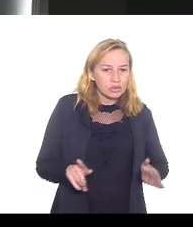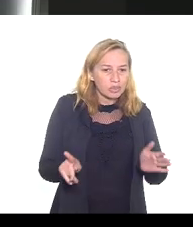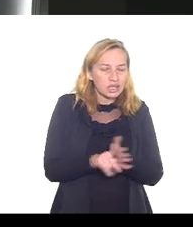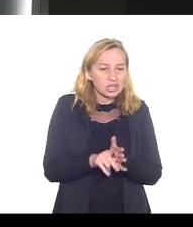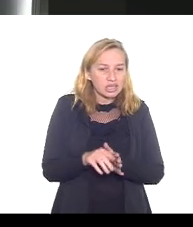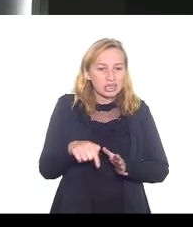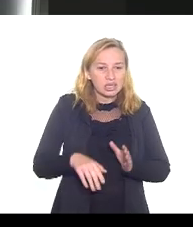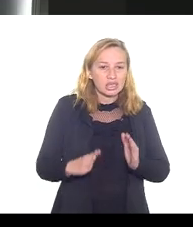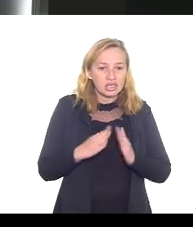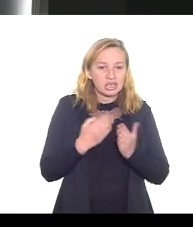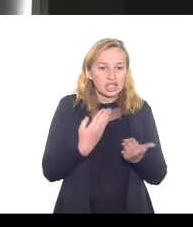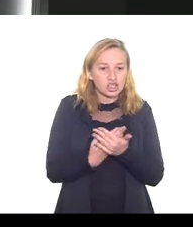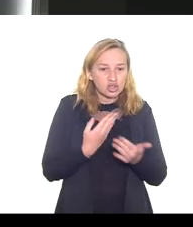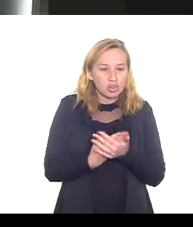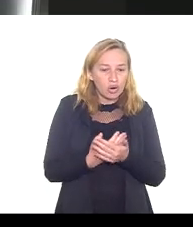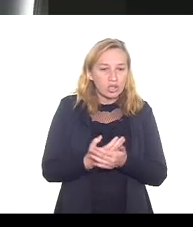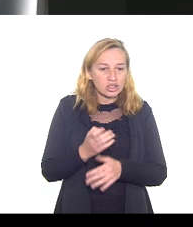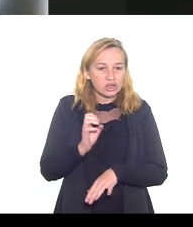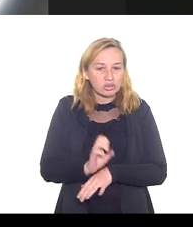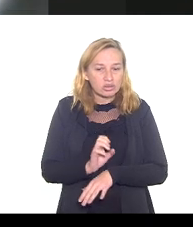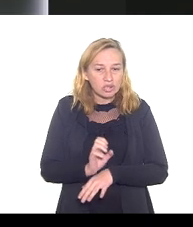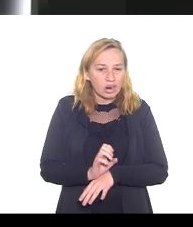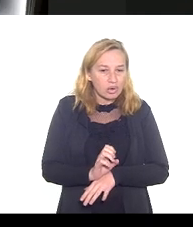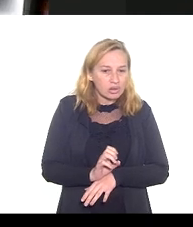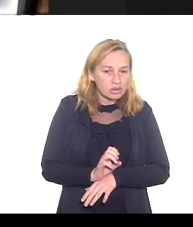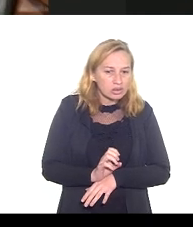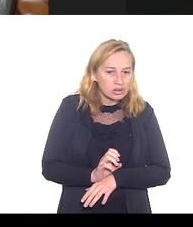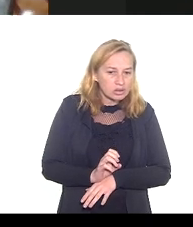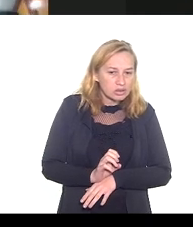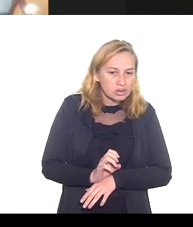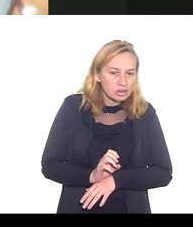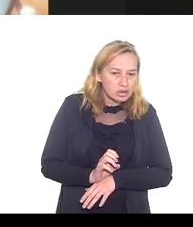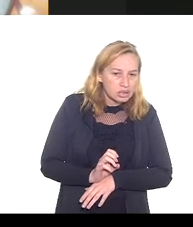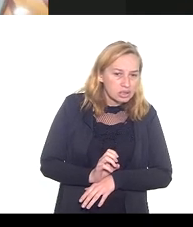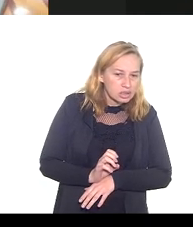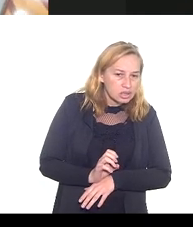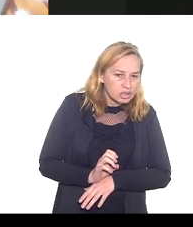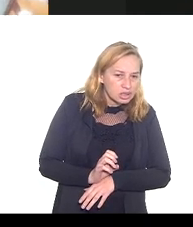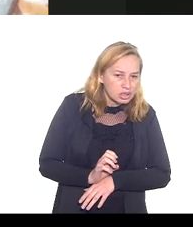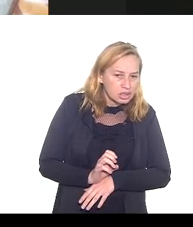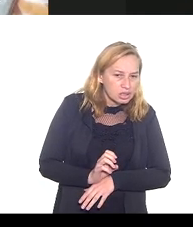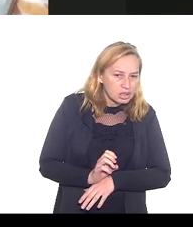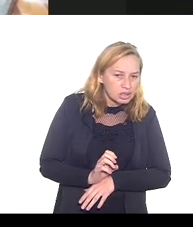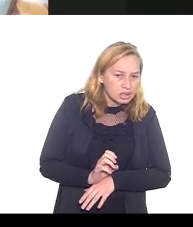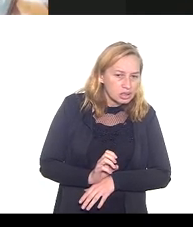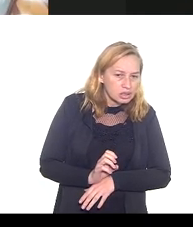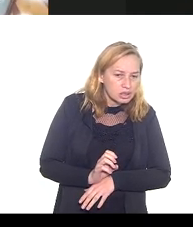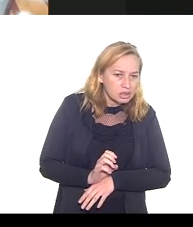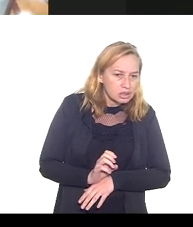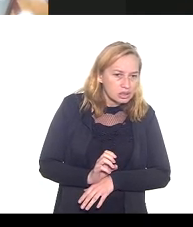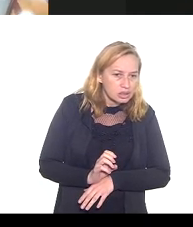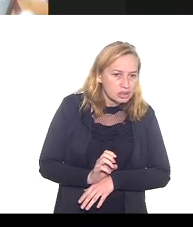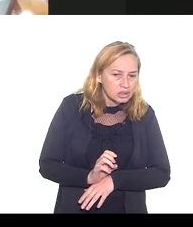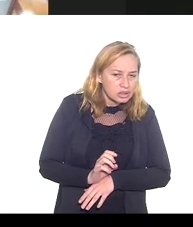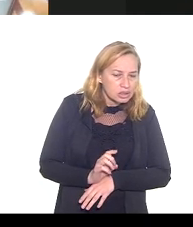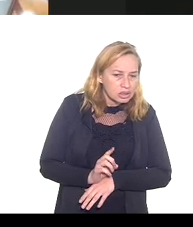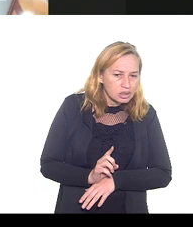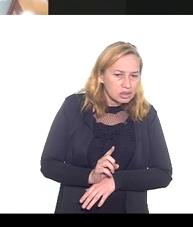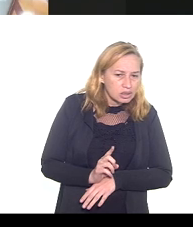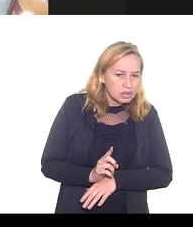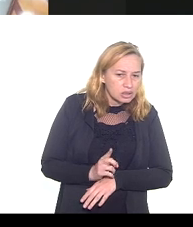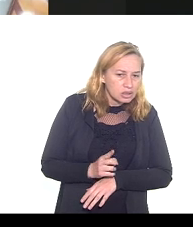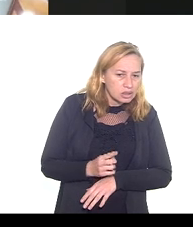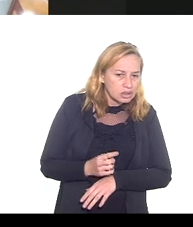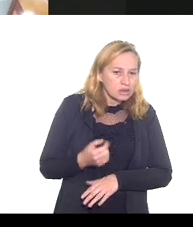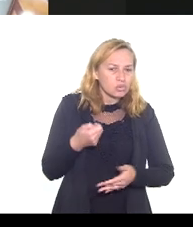do Colégio Estadual, do coletivo do CEPAR, Colégio Estadual Paulo Assis Ribeiro. Nós, né, como uma escola de luta, né, que tem um